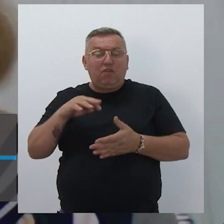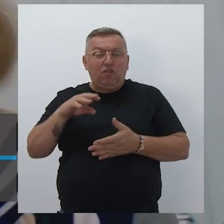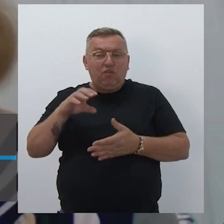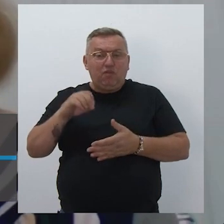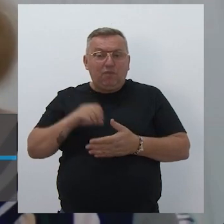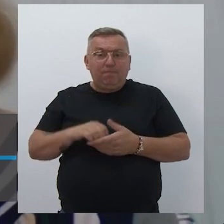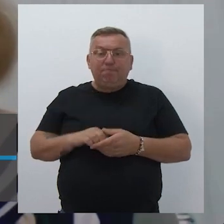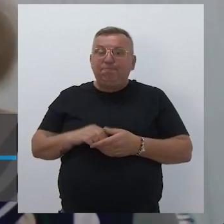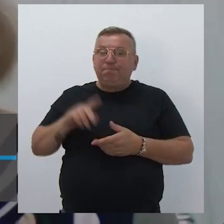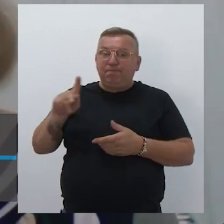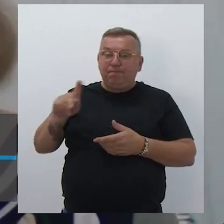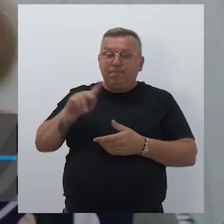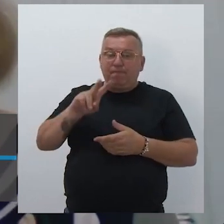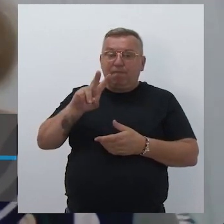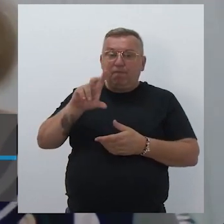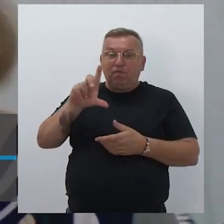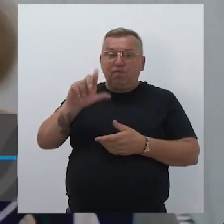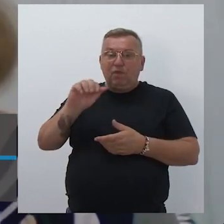Vladimir